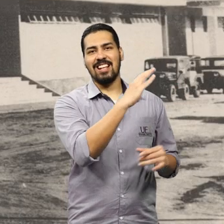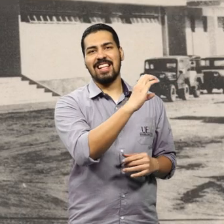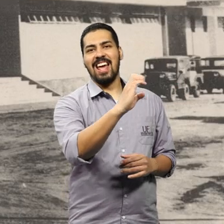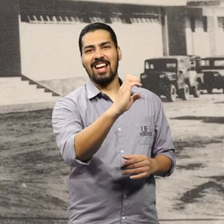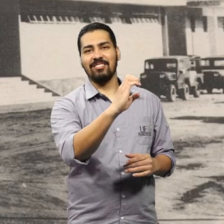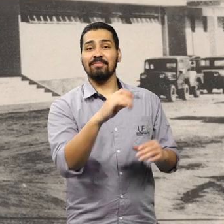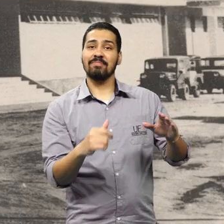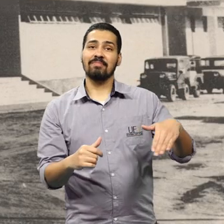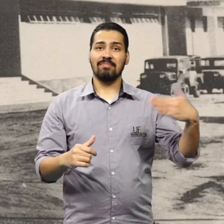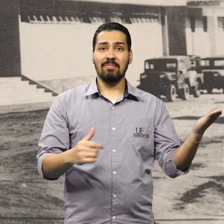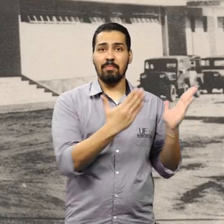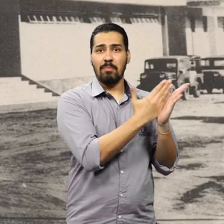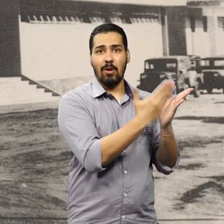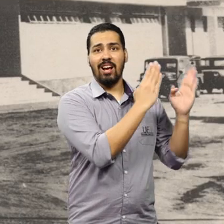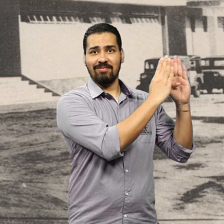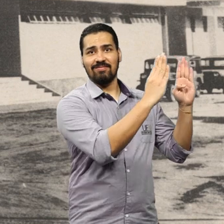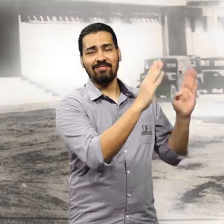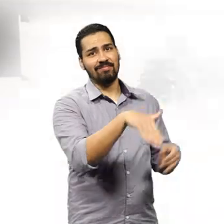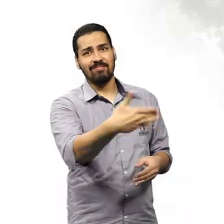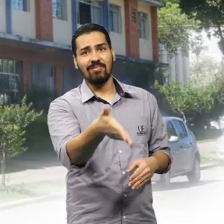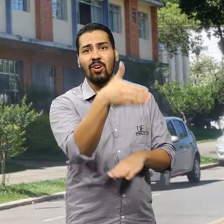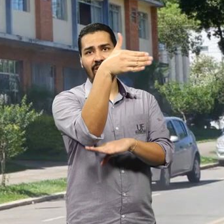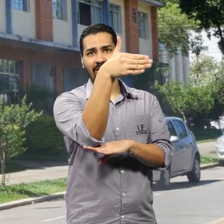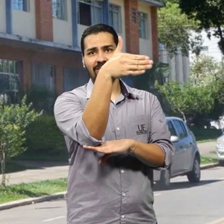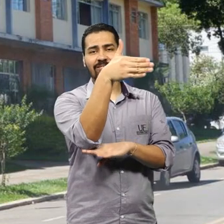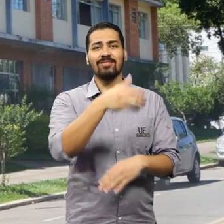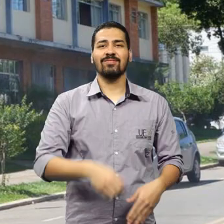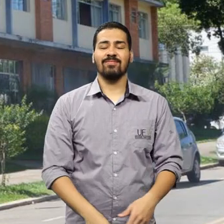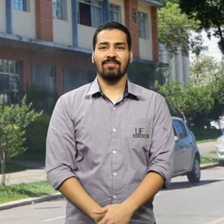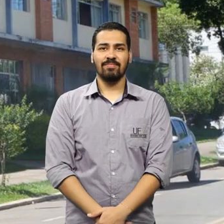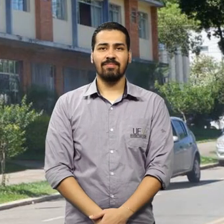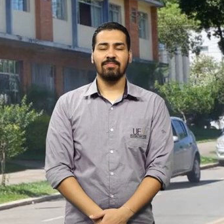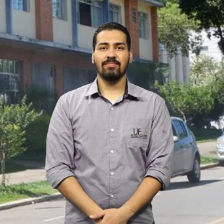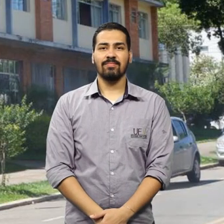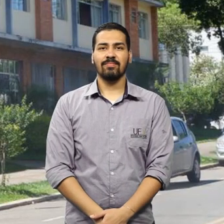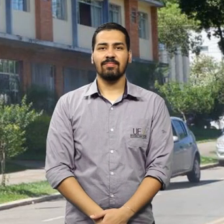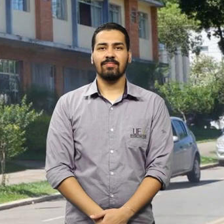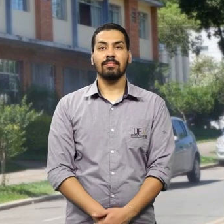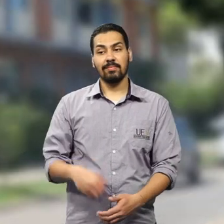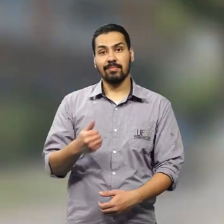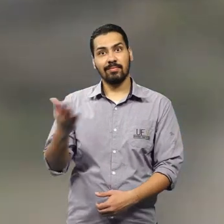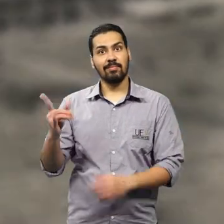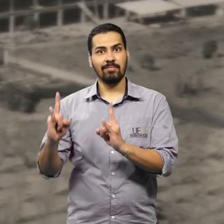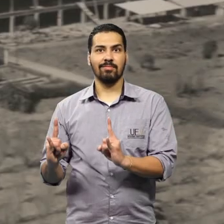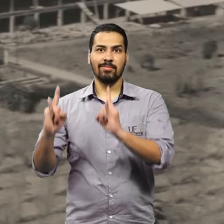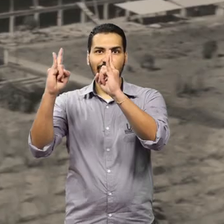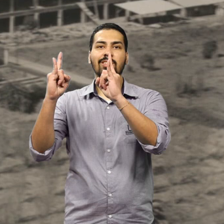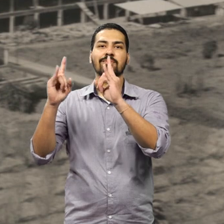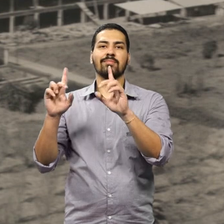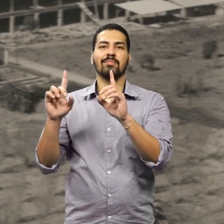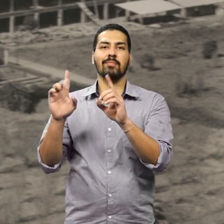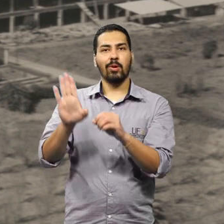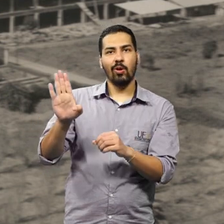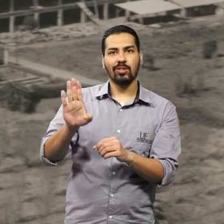ficou fácil, é o CE. Esse é o lado da biblioteca e esse é o lado do hotel, que apareceu na foto com a construção. Do lado